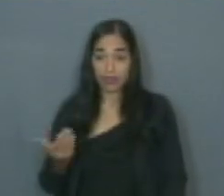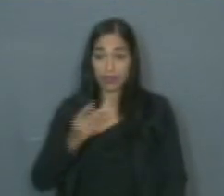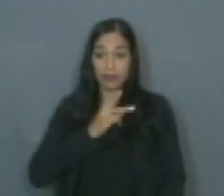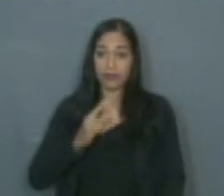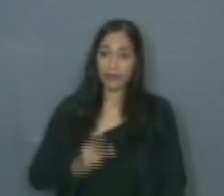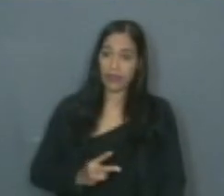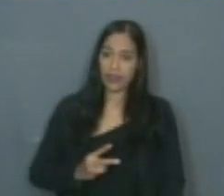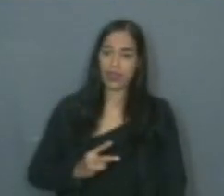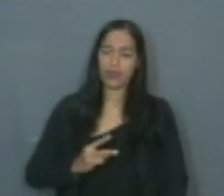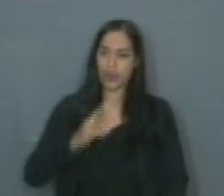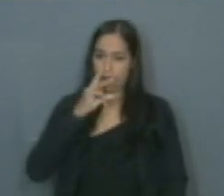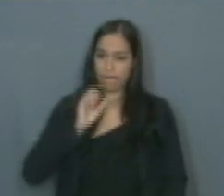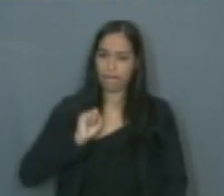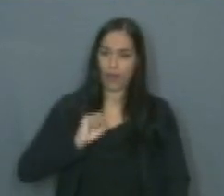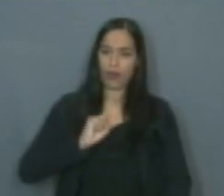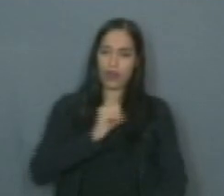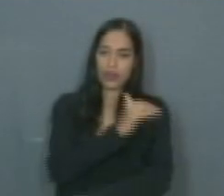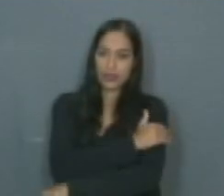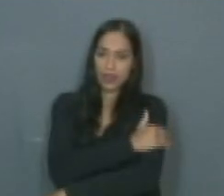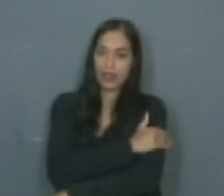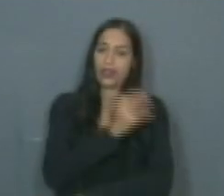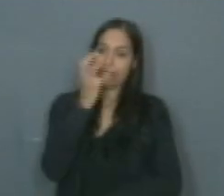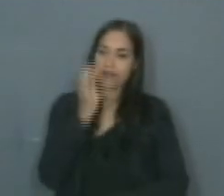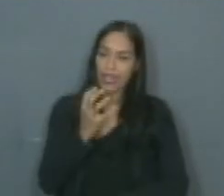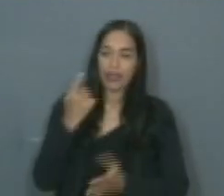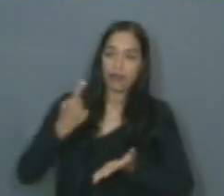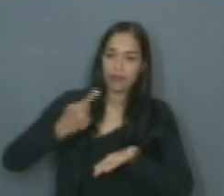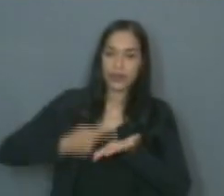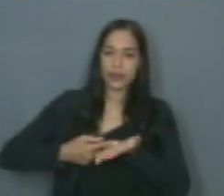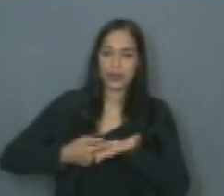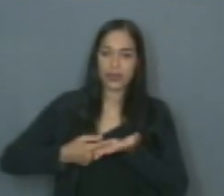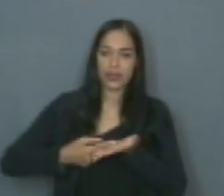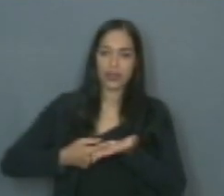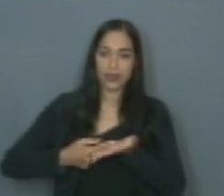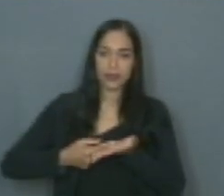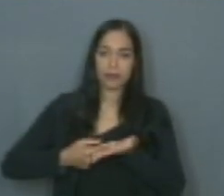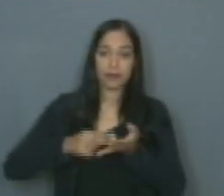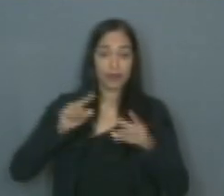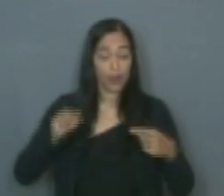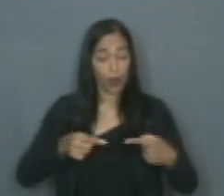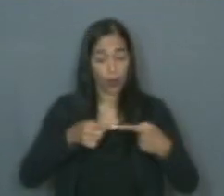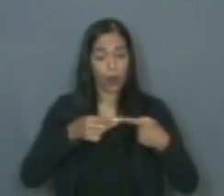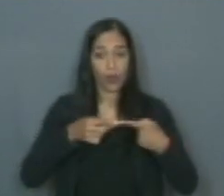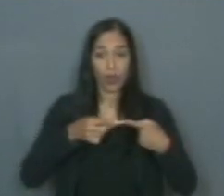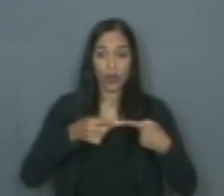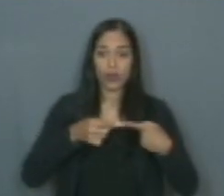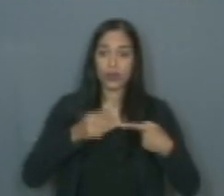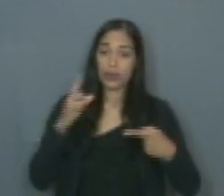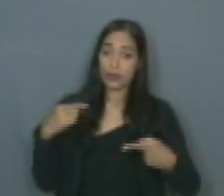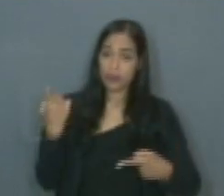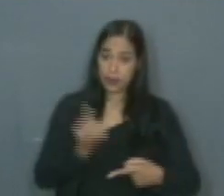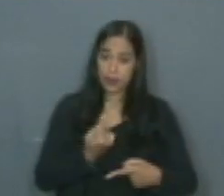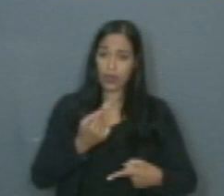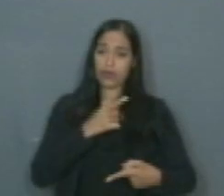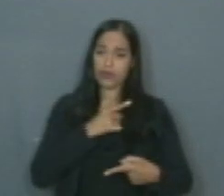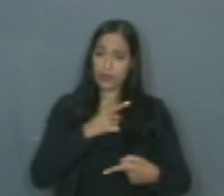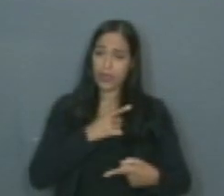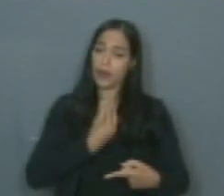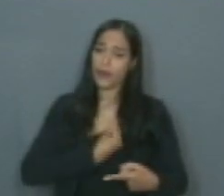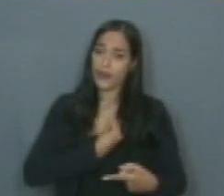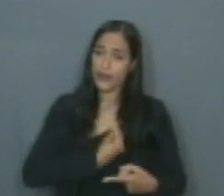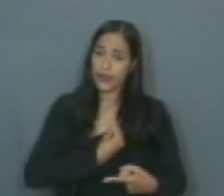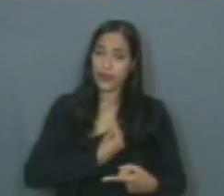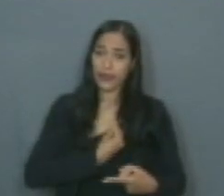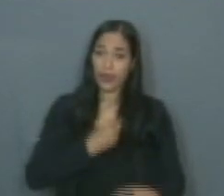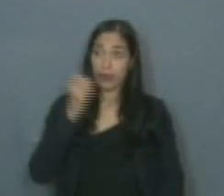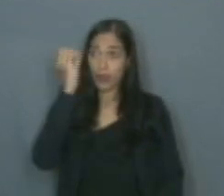vereadora brava, valente, séria, comprometida, mas eu concordo com Vossa Excelência, nós vivemos uma